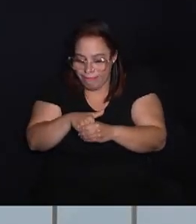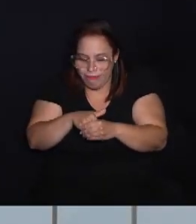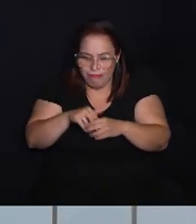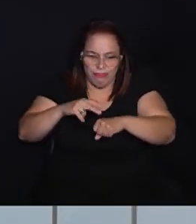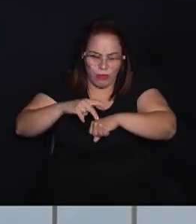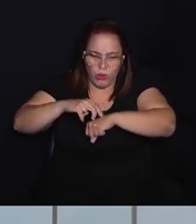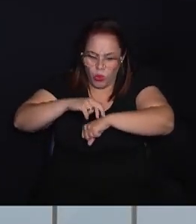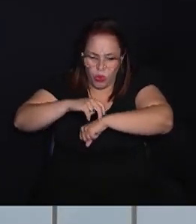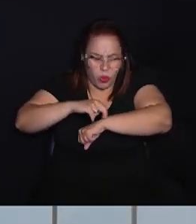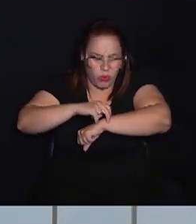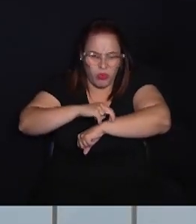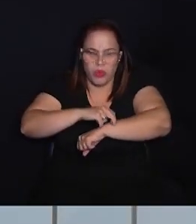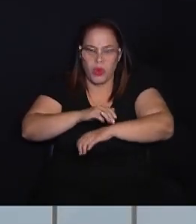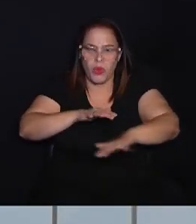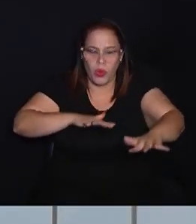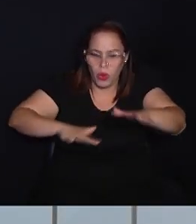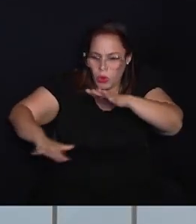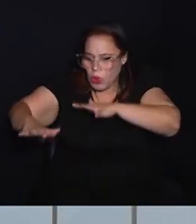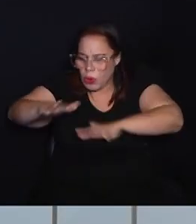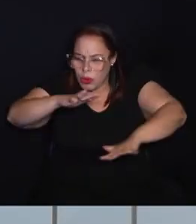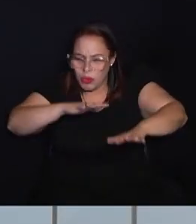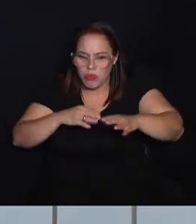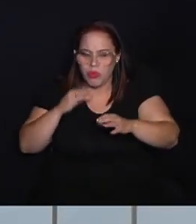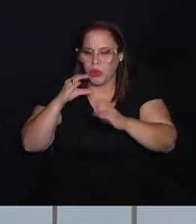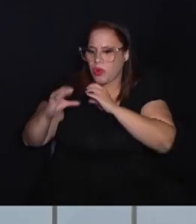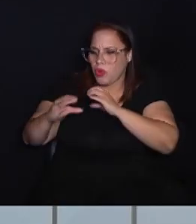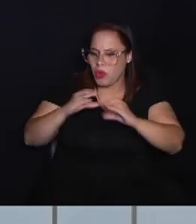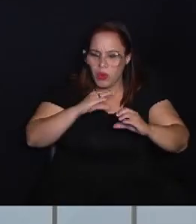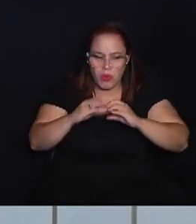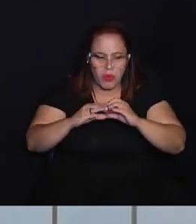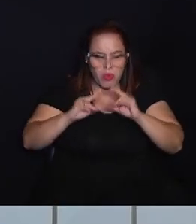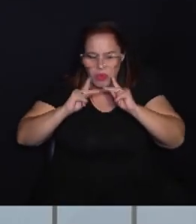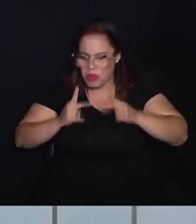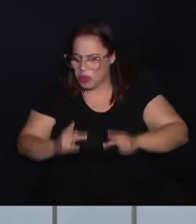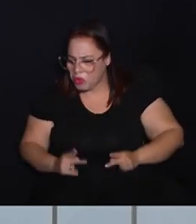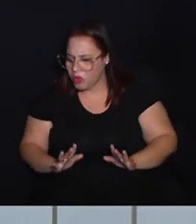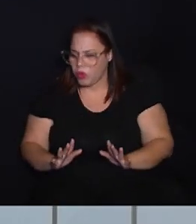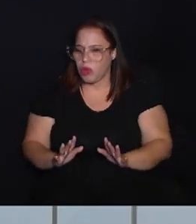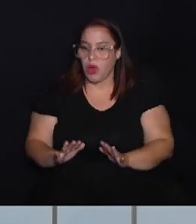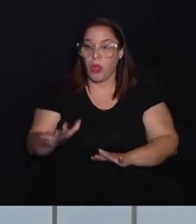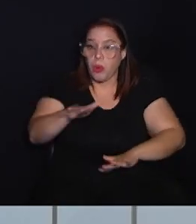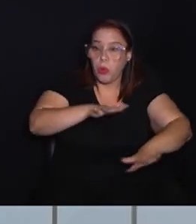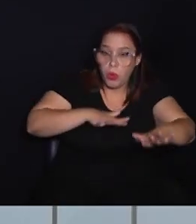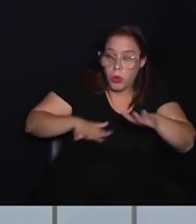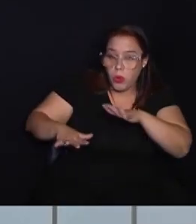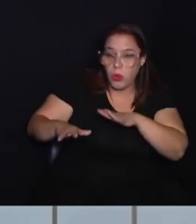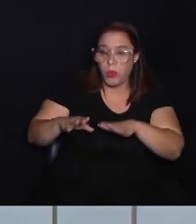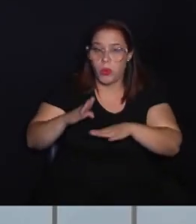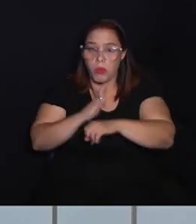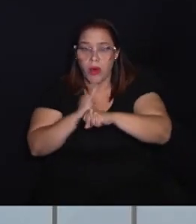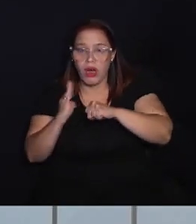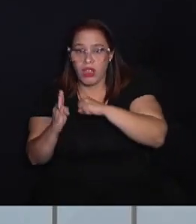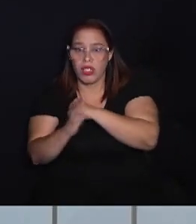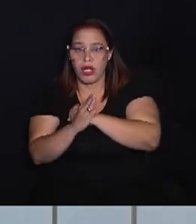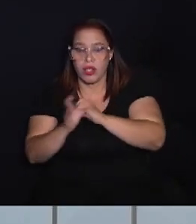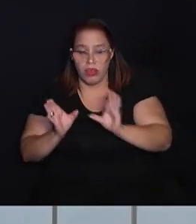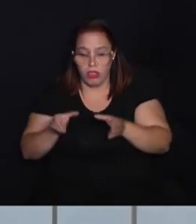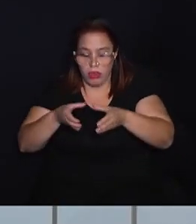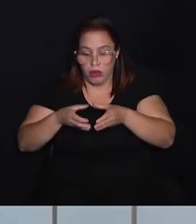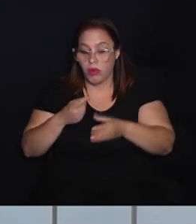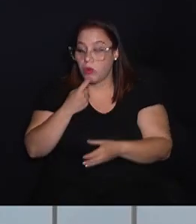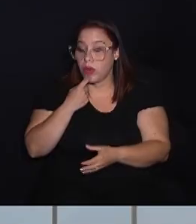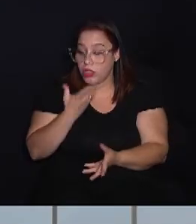e de ter sido eleito pelos munícipes para mais este mandato? Seja bem-vindo, boa tarde. Boa tarde, Gabriel, boa tarde a todos que nos